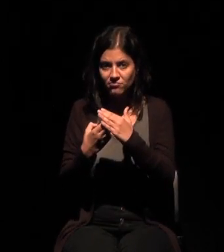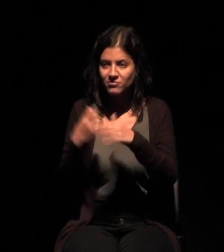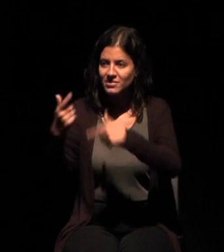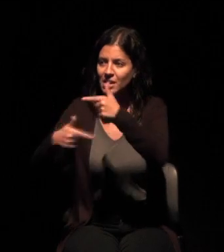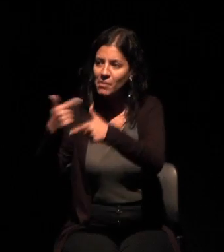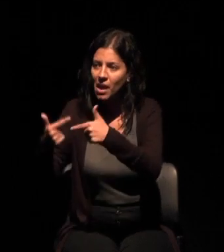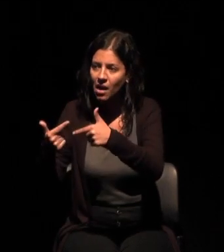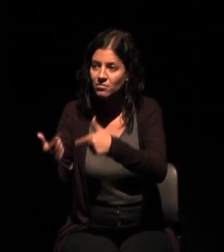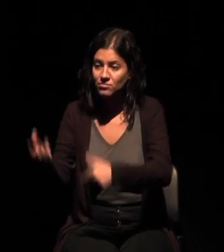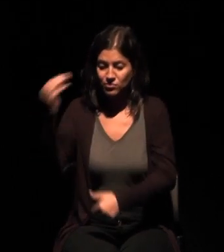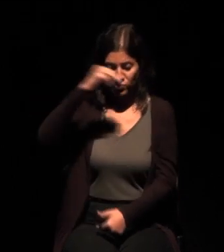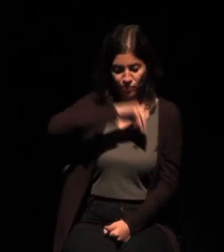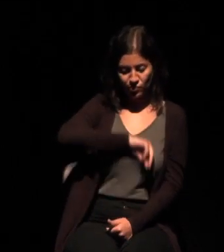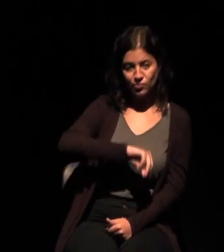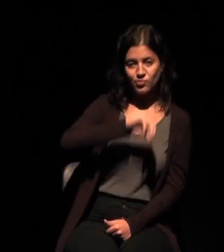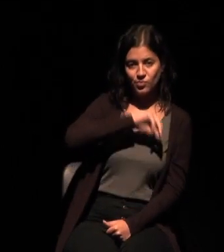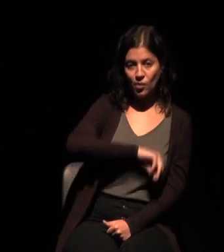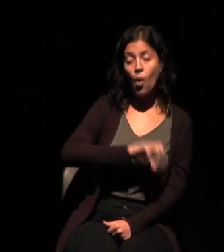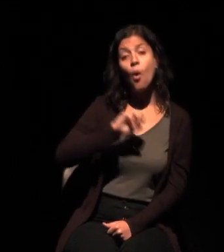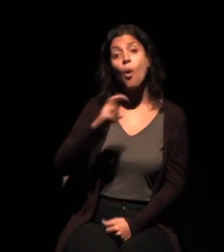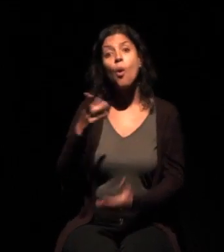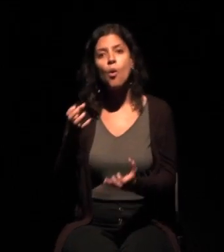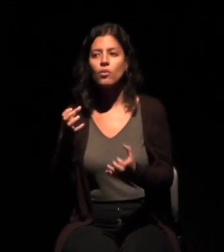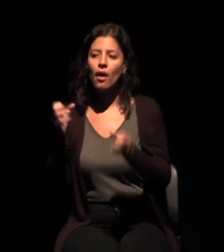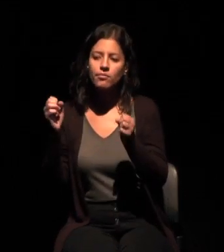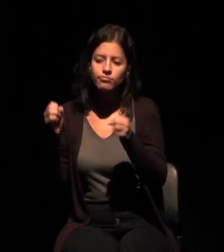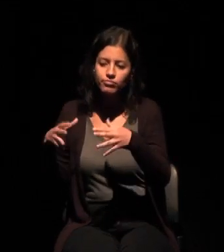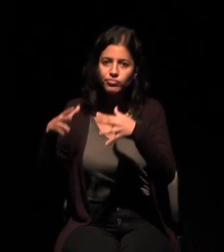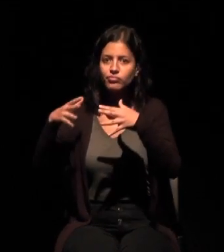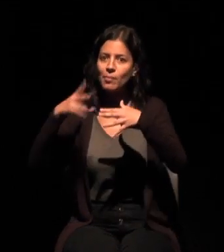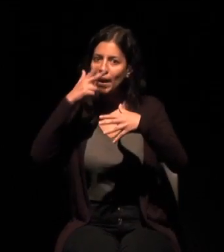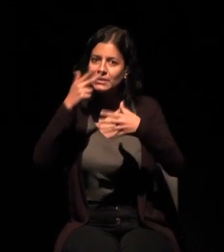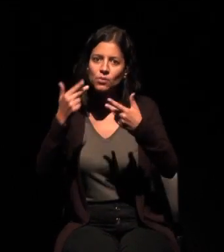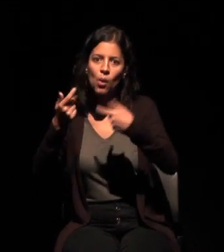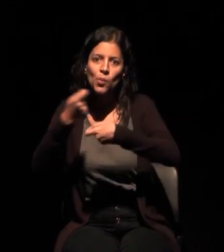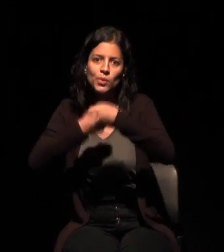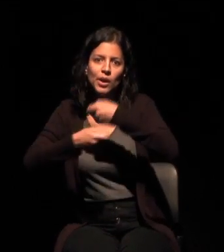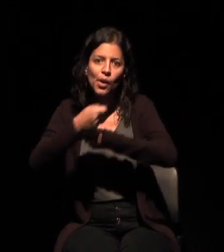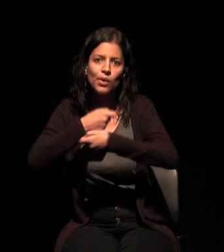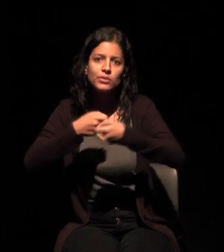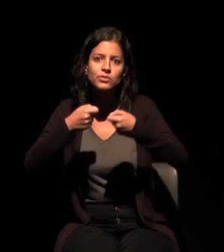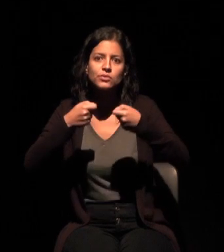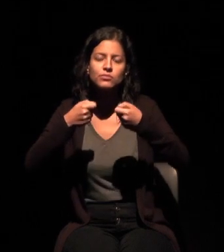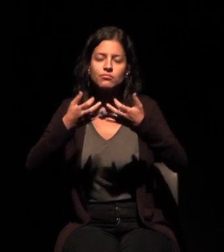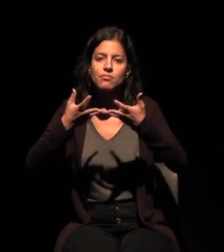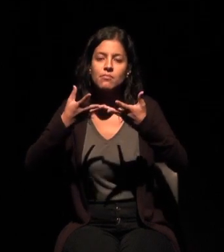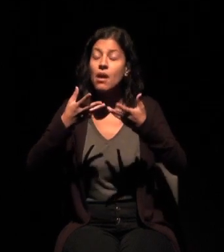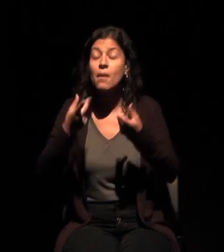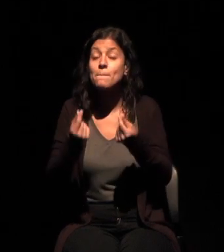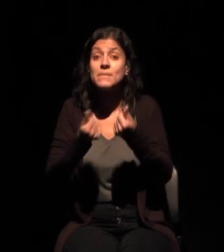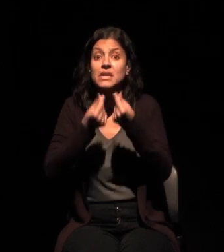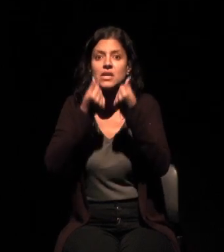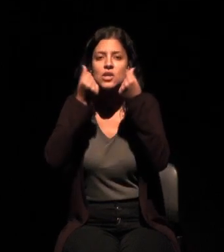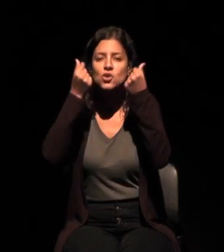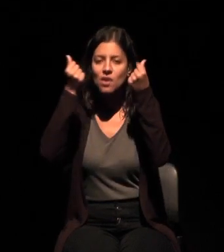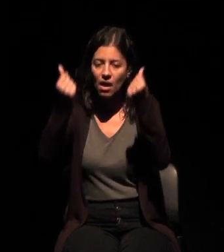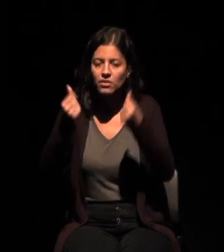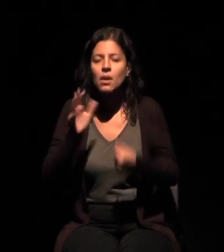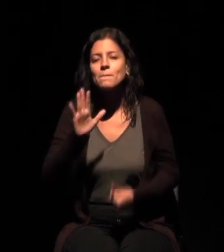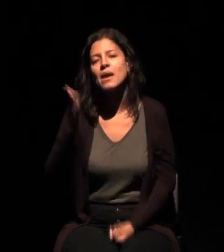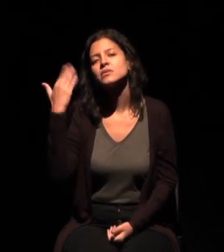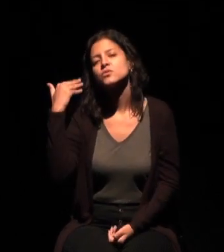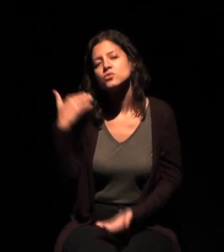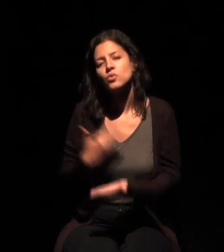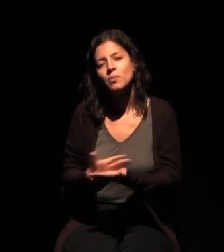um negócio milionário e nós damos fazemos o acompanhamento vivido uma situação não é verdade é que no início muitas capitais de risco